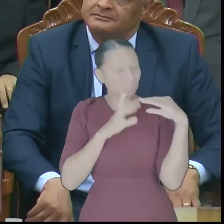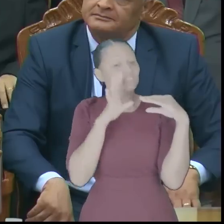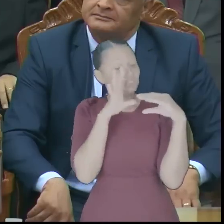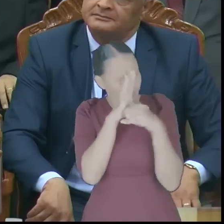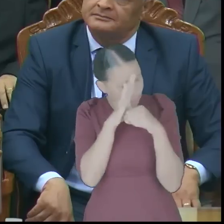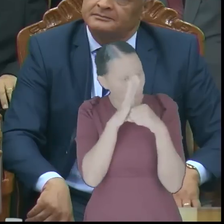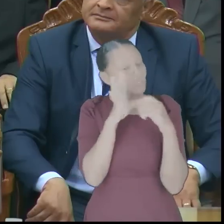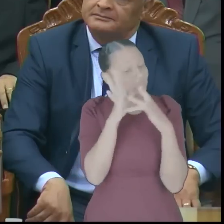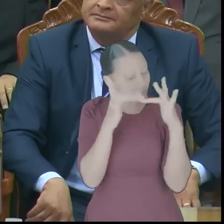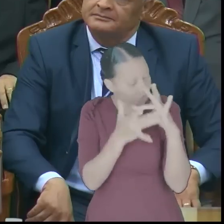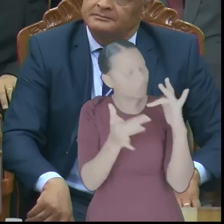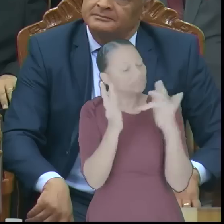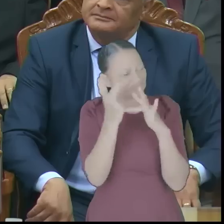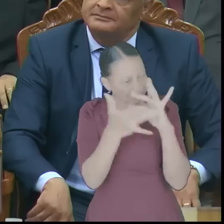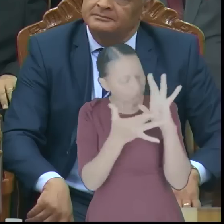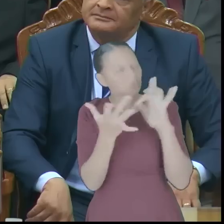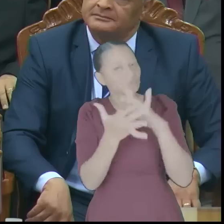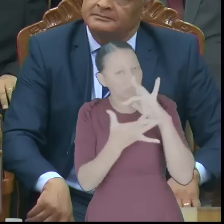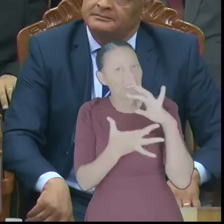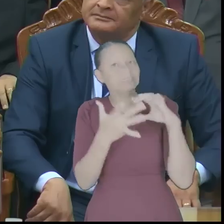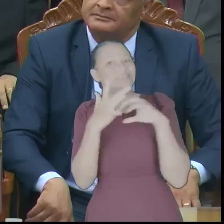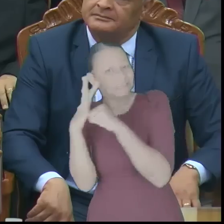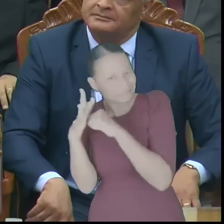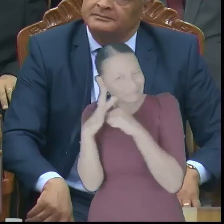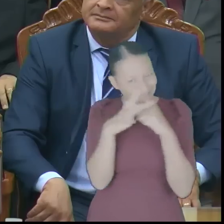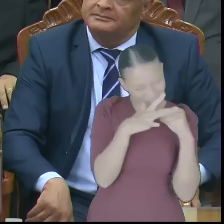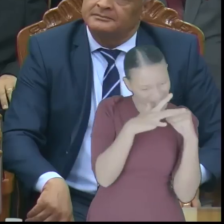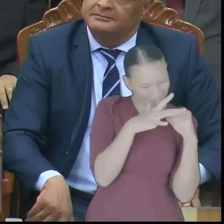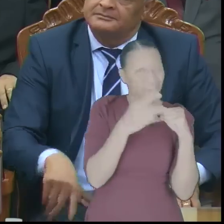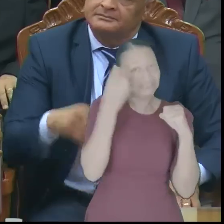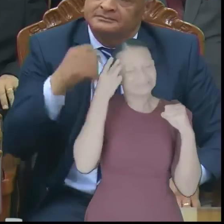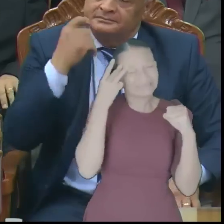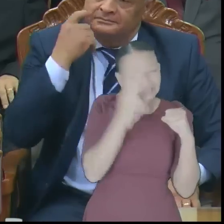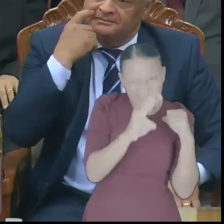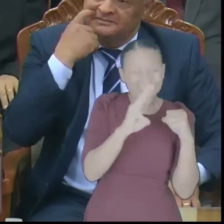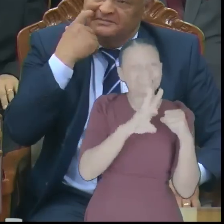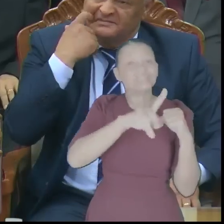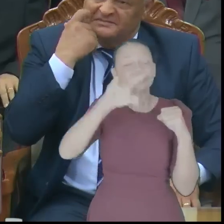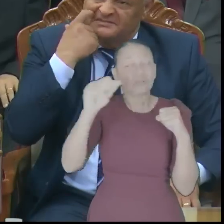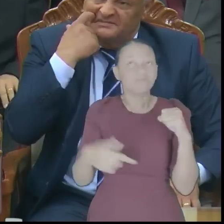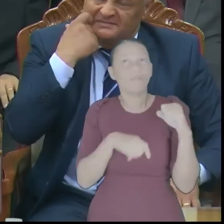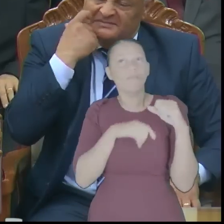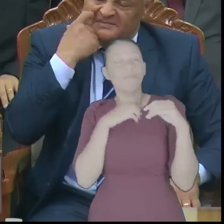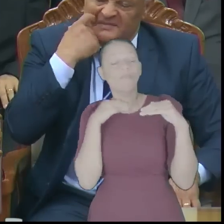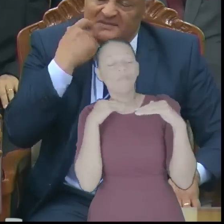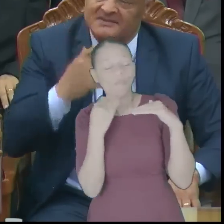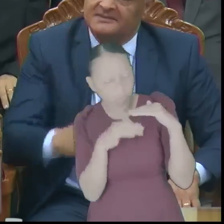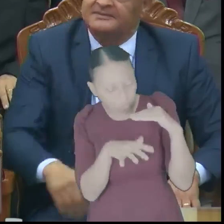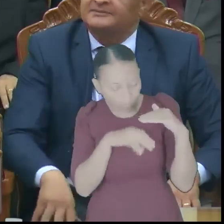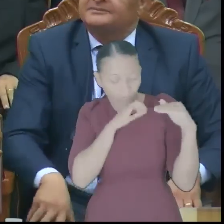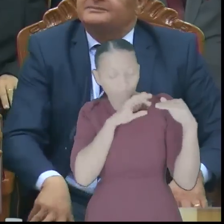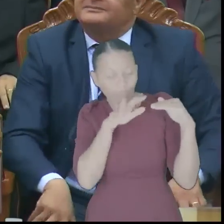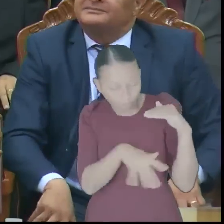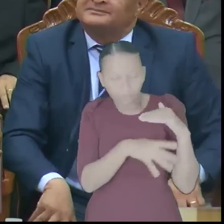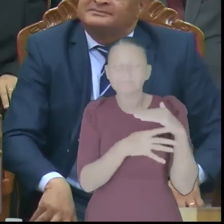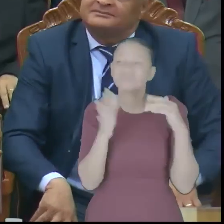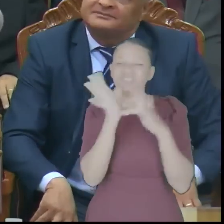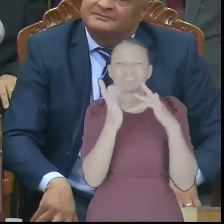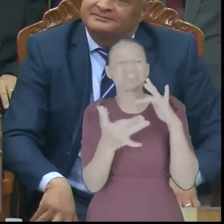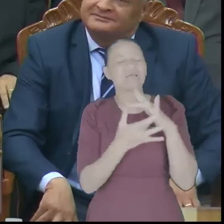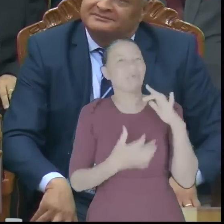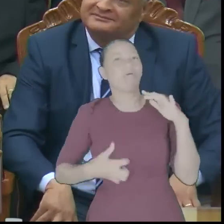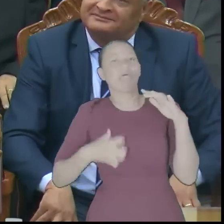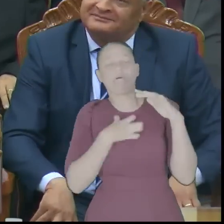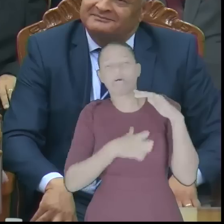dias. Irmão, passar mal um dia já é ruim. Agora imagina ficar 3 dias com vontade de vomitar e não poder. Jesus fez a morte passar mal.